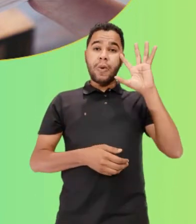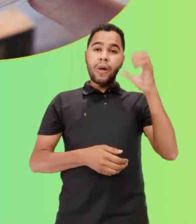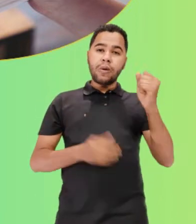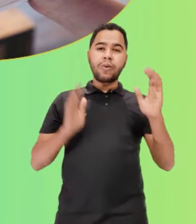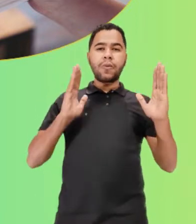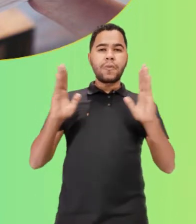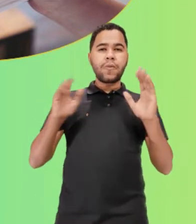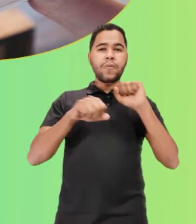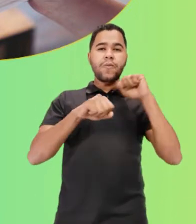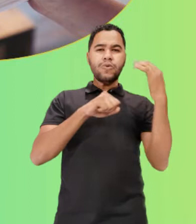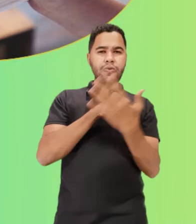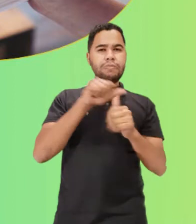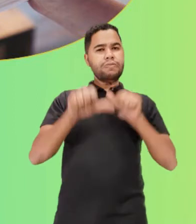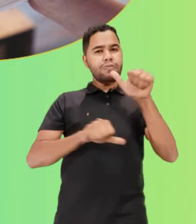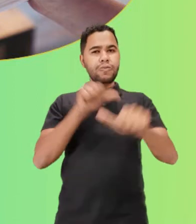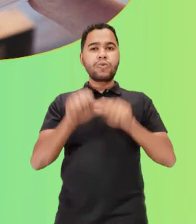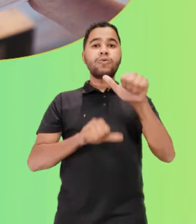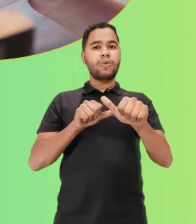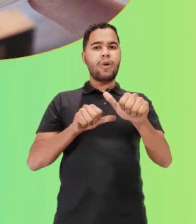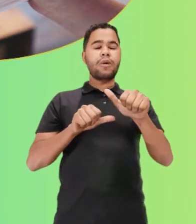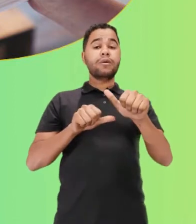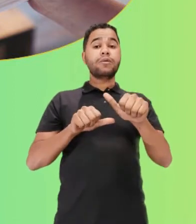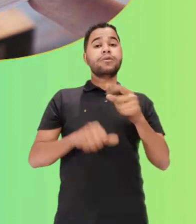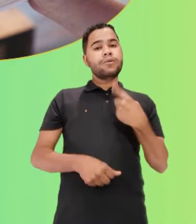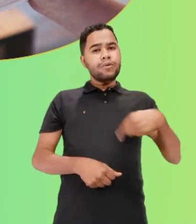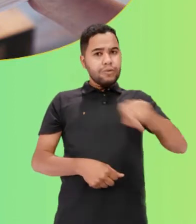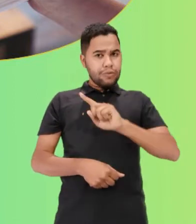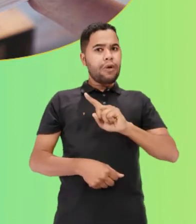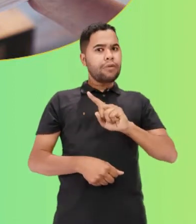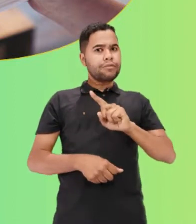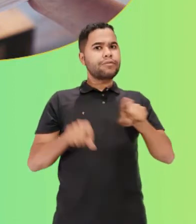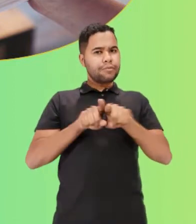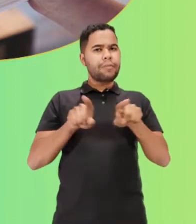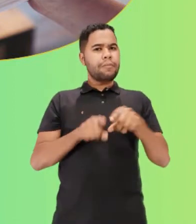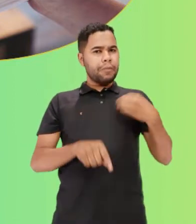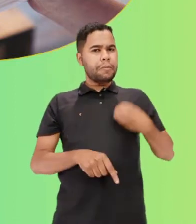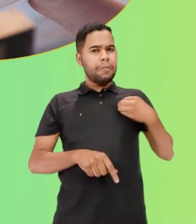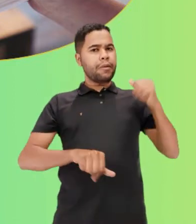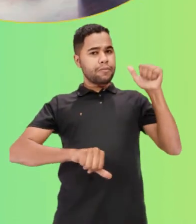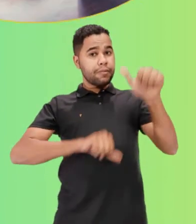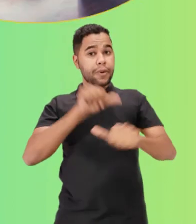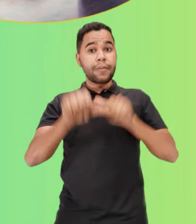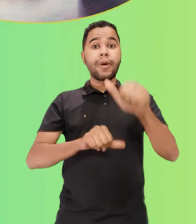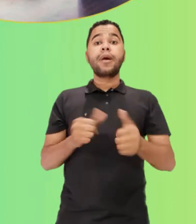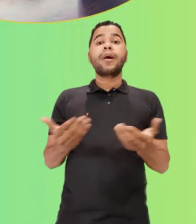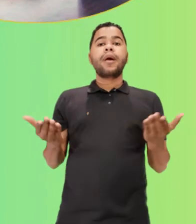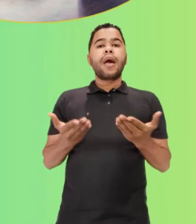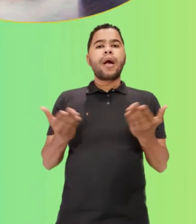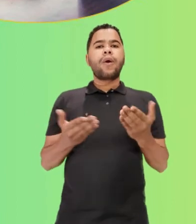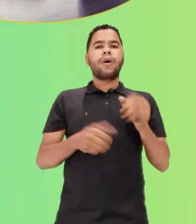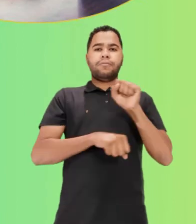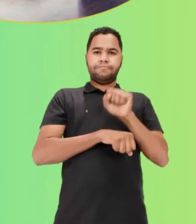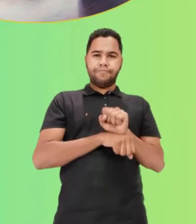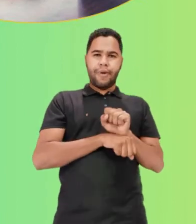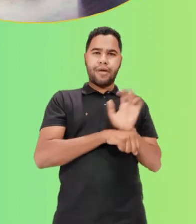que o momento da sociedade é que mudou, que transformou, e nós fazemos parte dessa transformação, né? Agora, pause